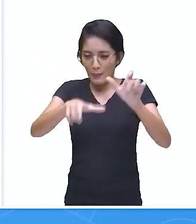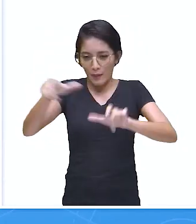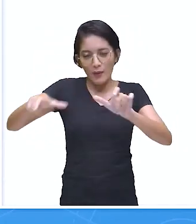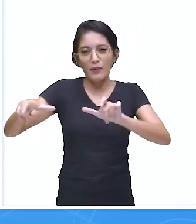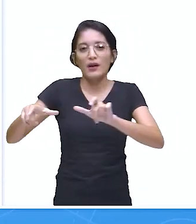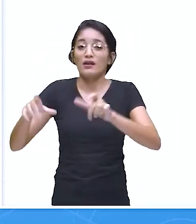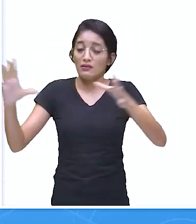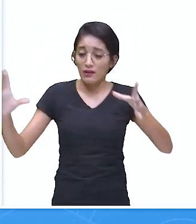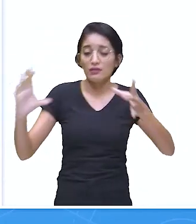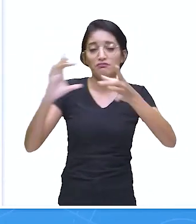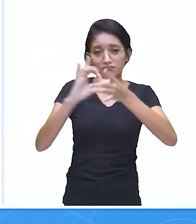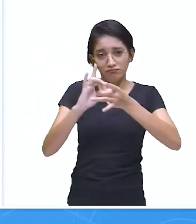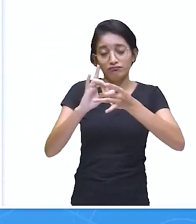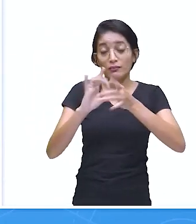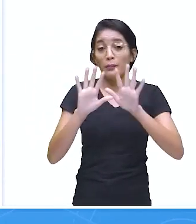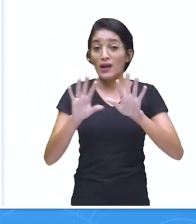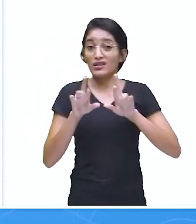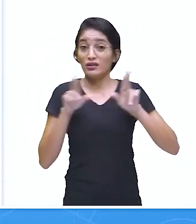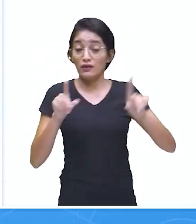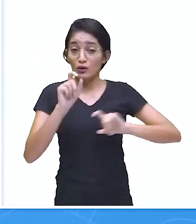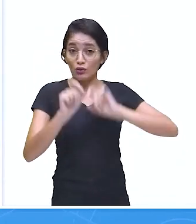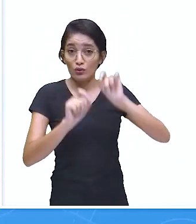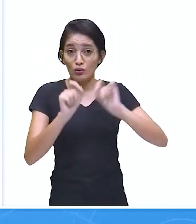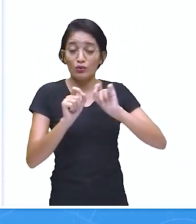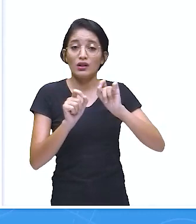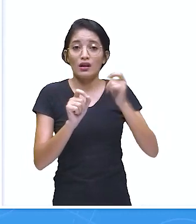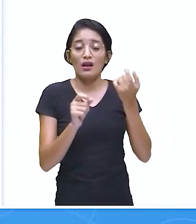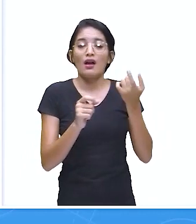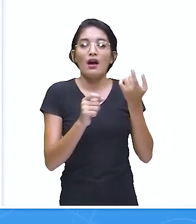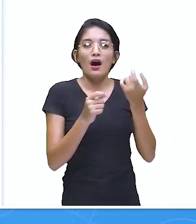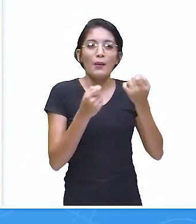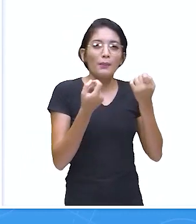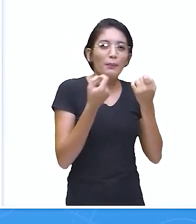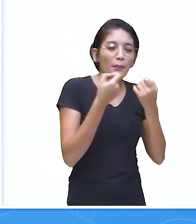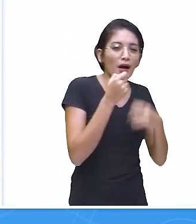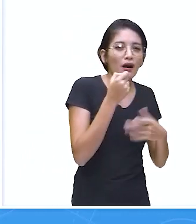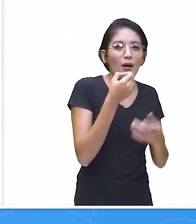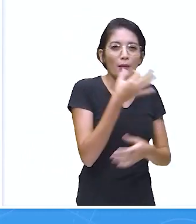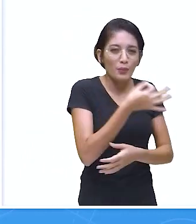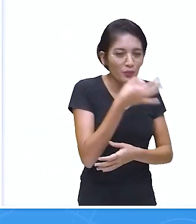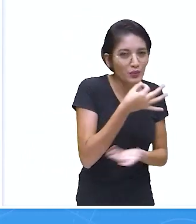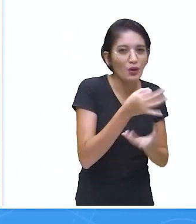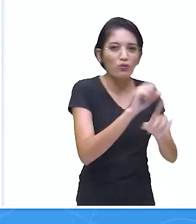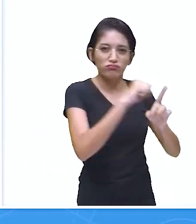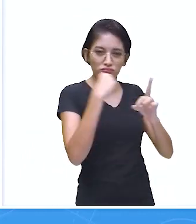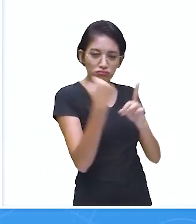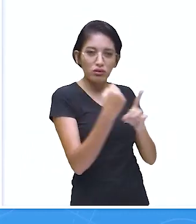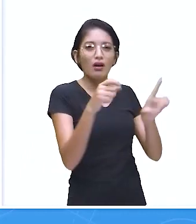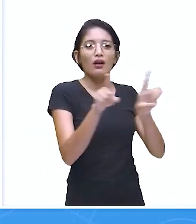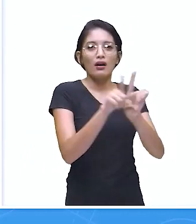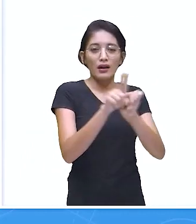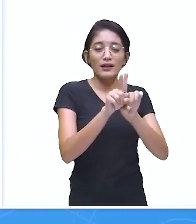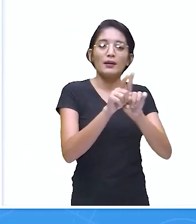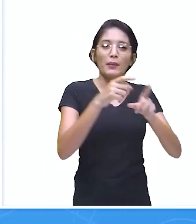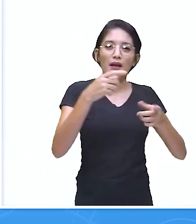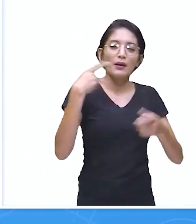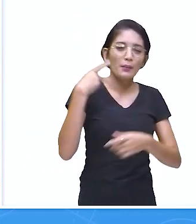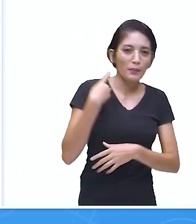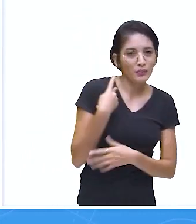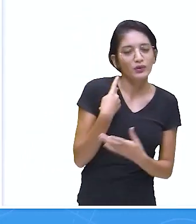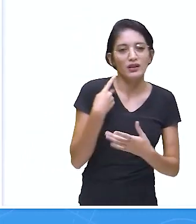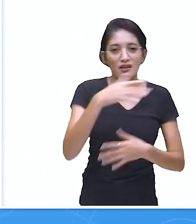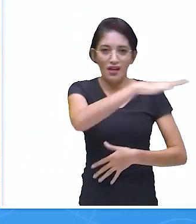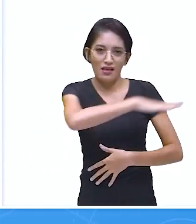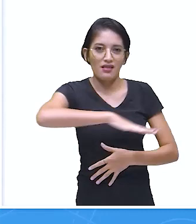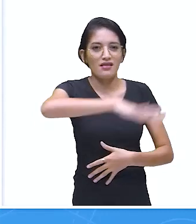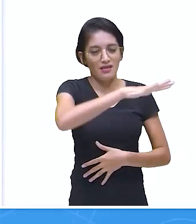também essa associação. A diferença é a crítica social, crítica política, que faz parte ali do